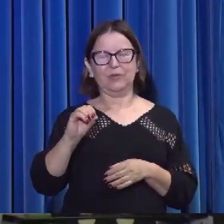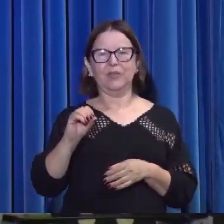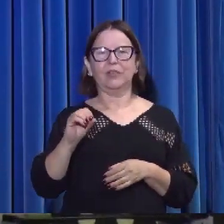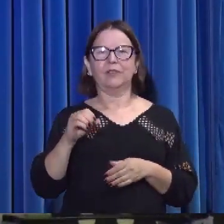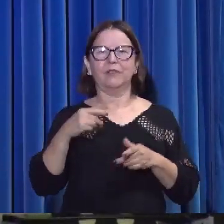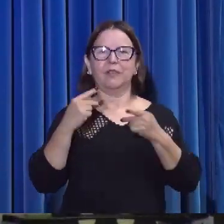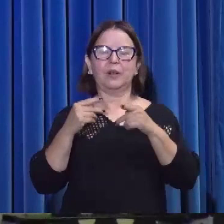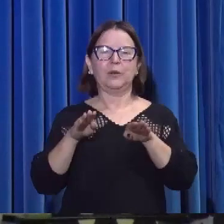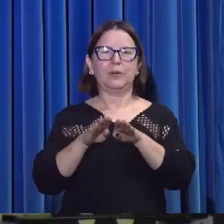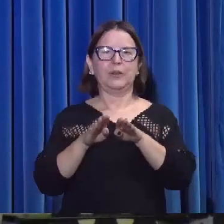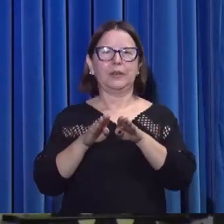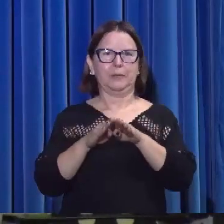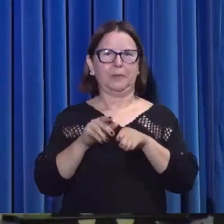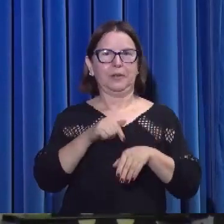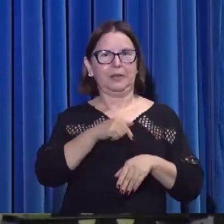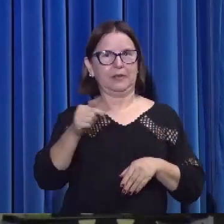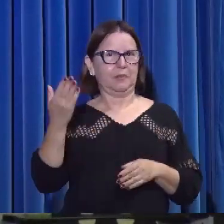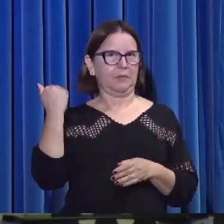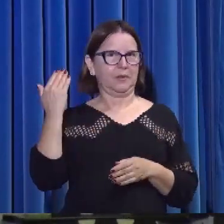local de fala.